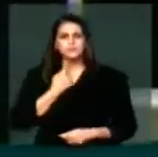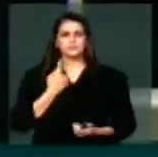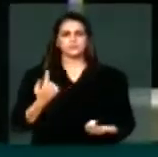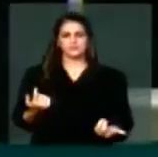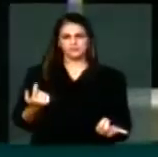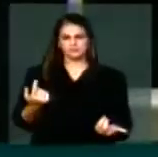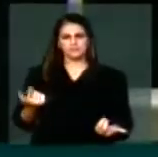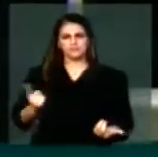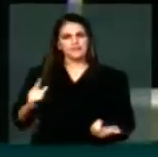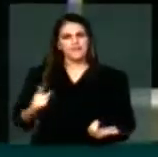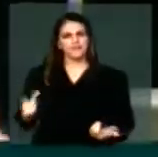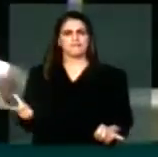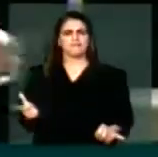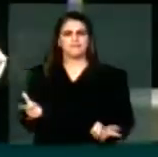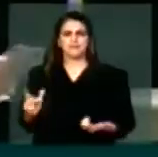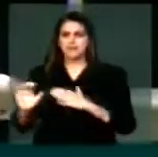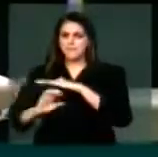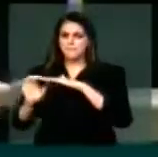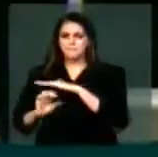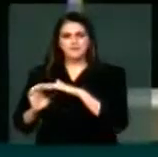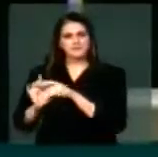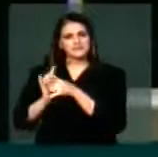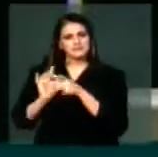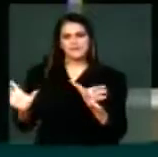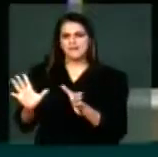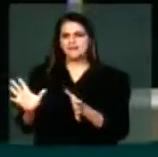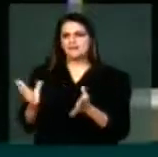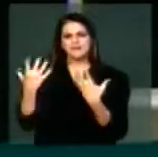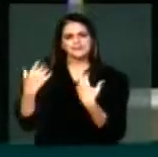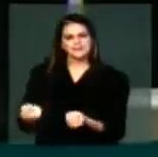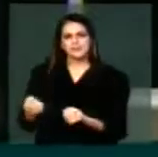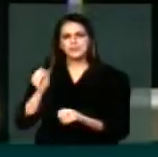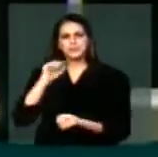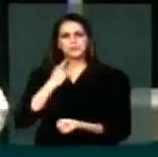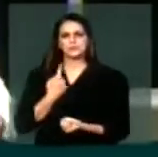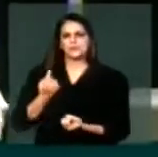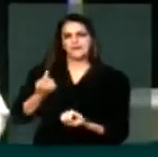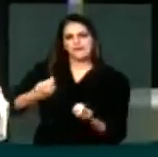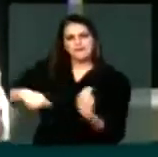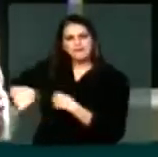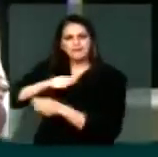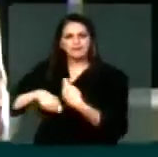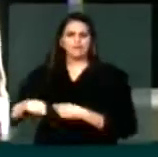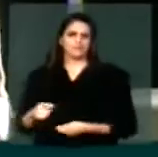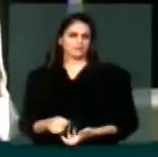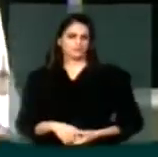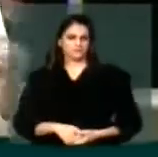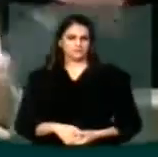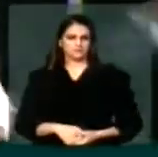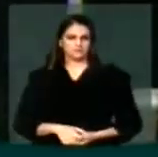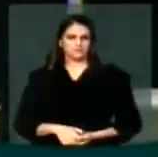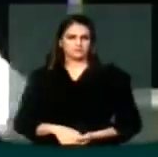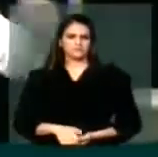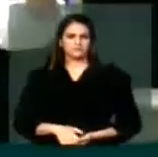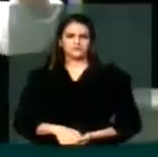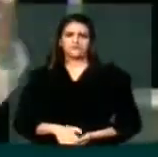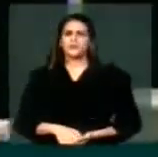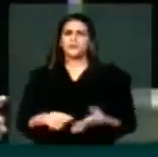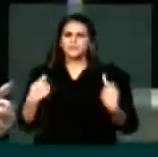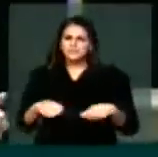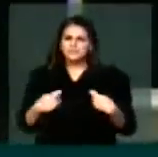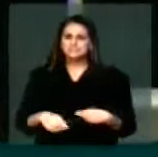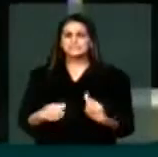se permitam ser corruptoras de um esquema estabelecido. E nós precisamos fazer com que o financiamento